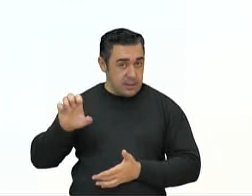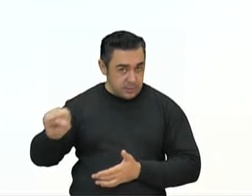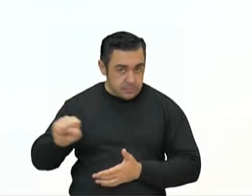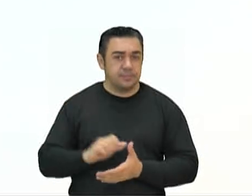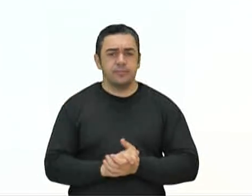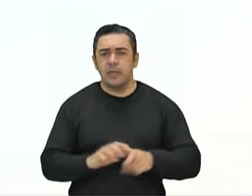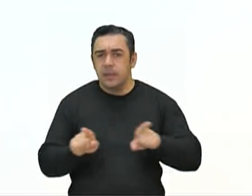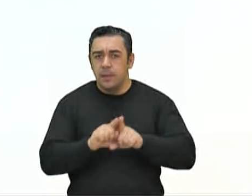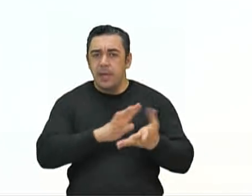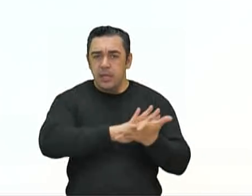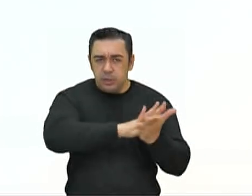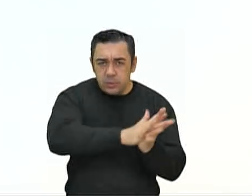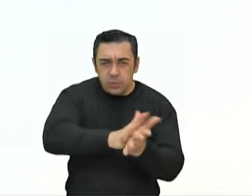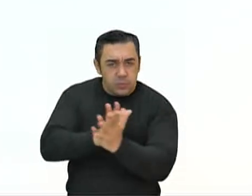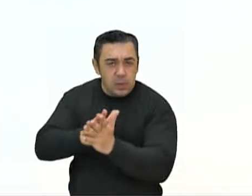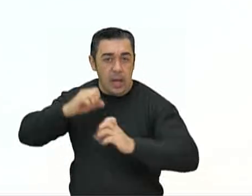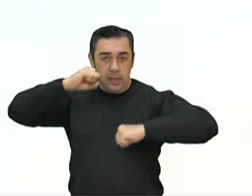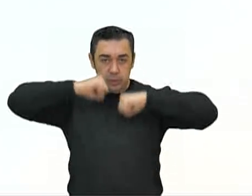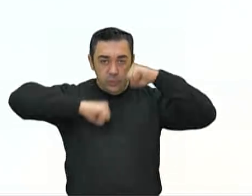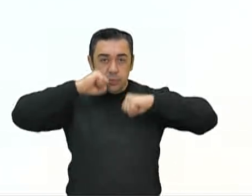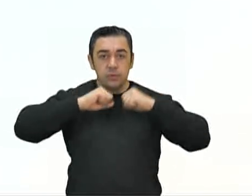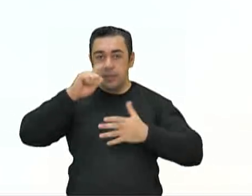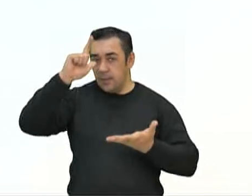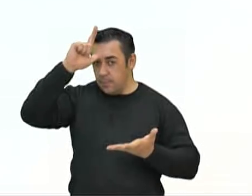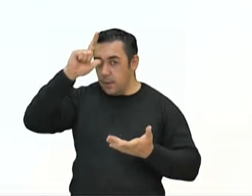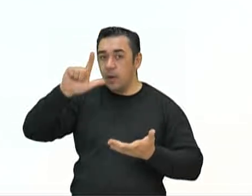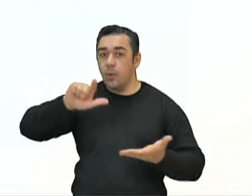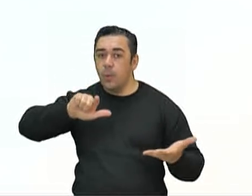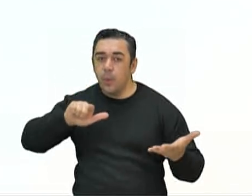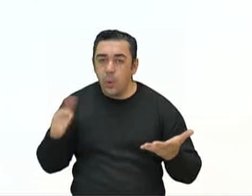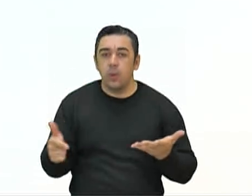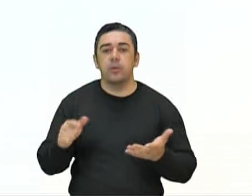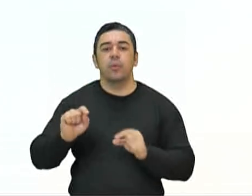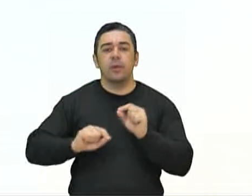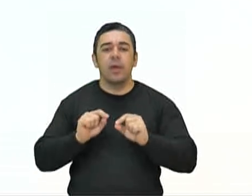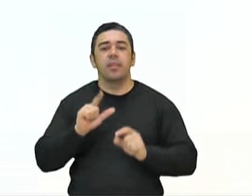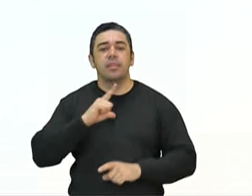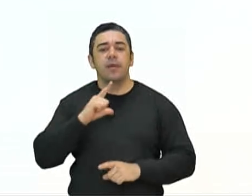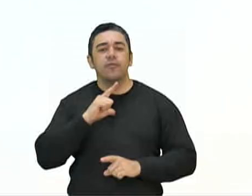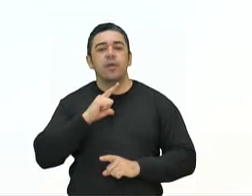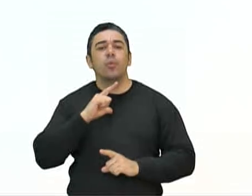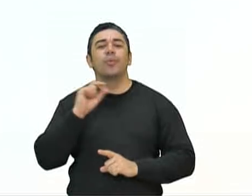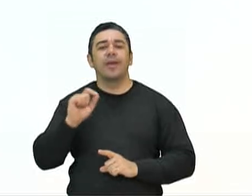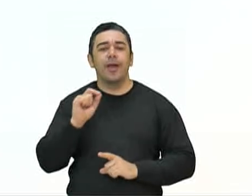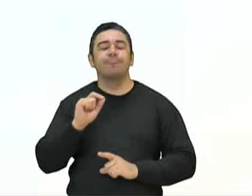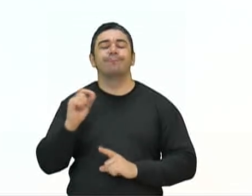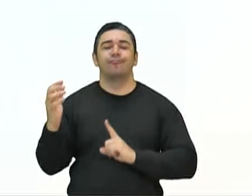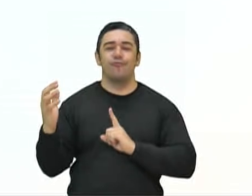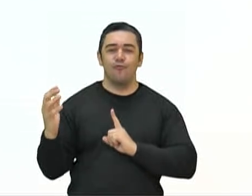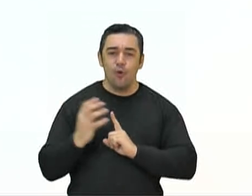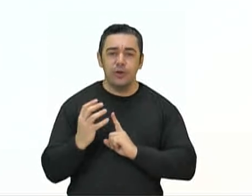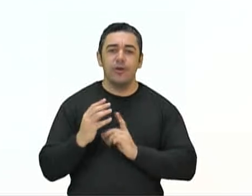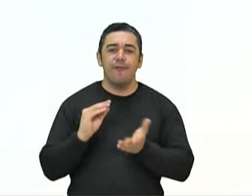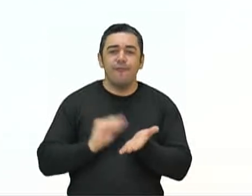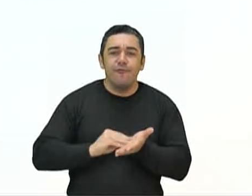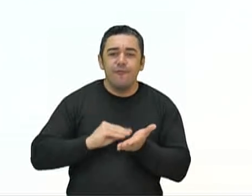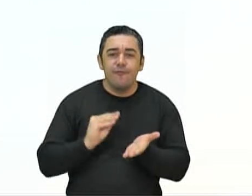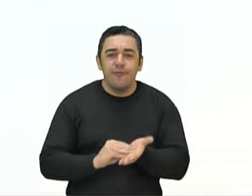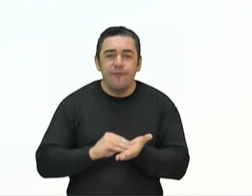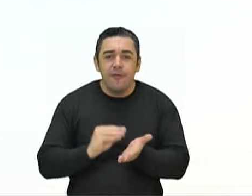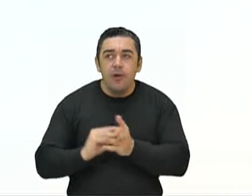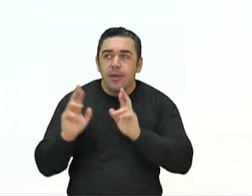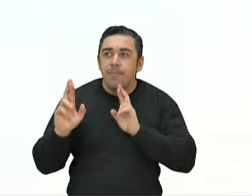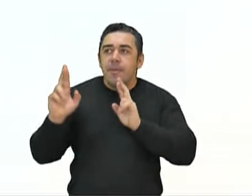destruição da indústria alemã, entre outros, esses fatores contribuíram para a falta de esperança em relação